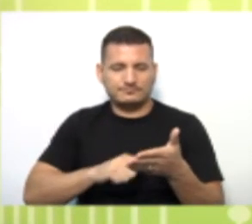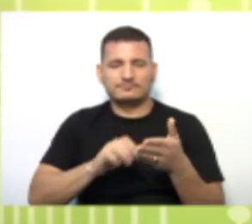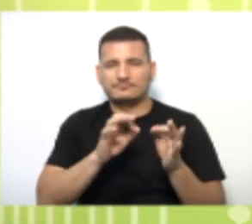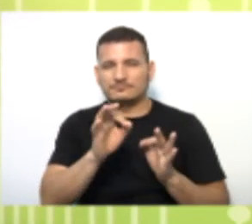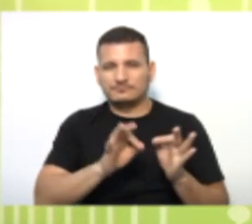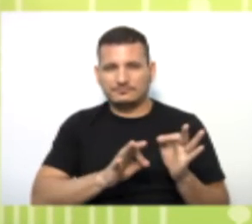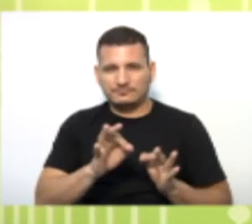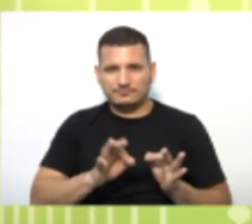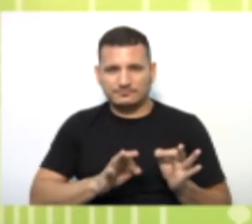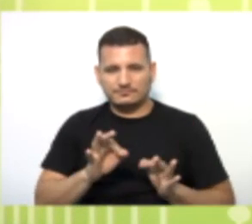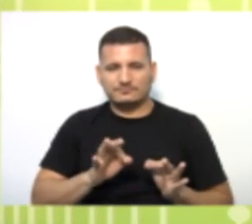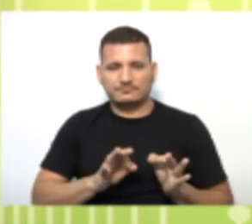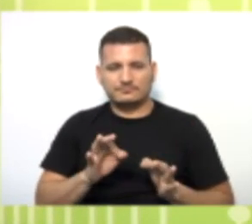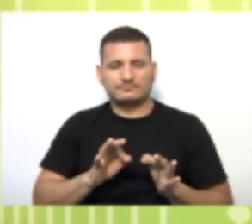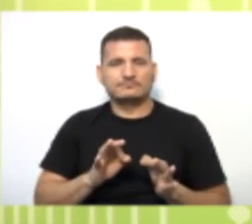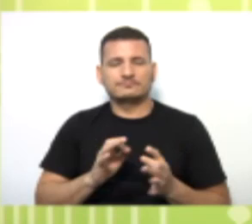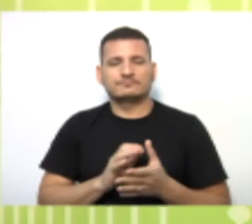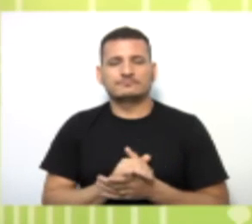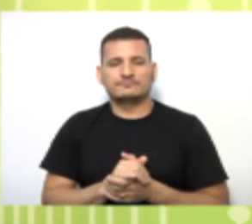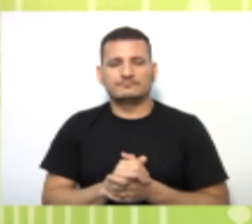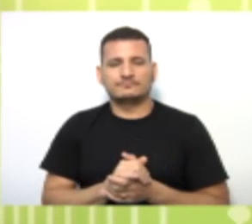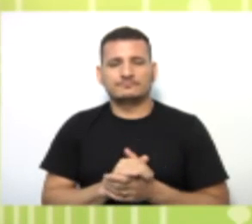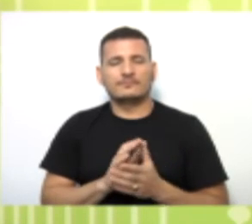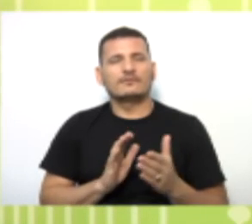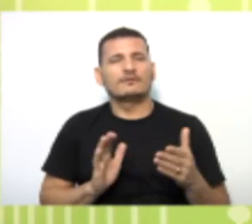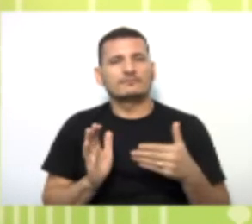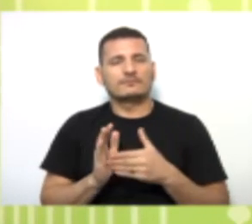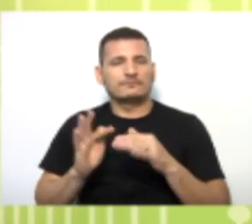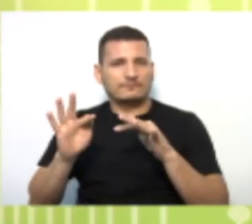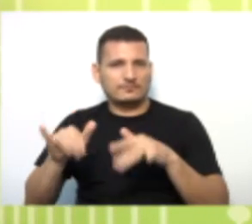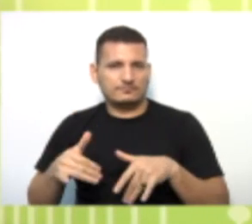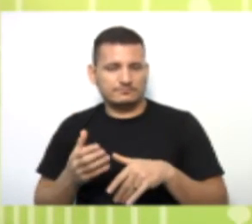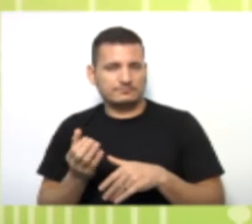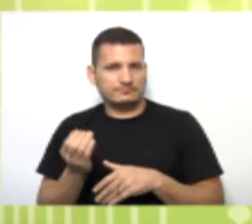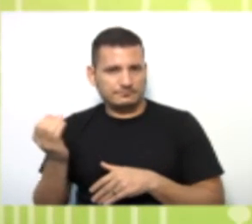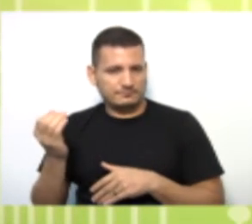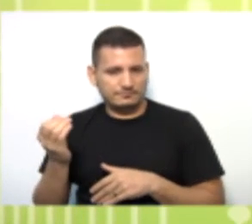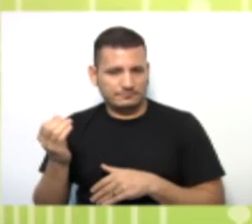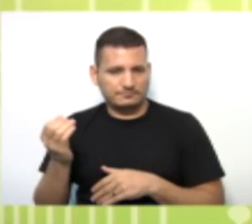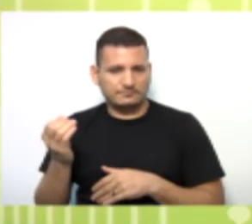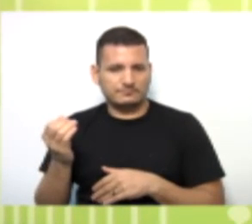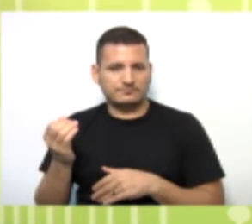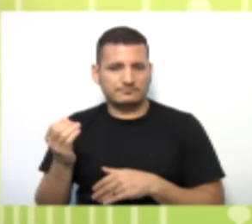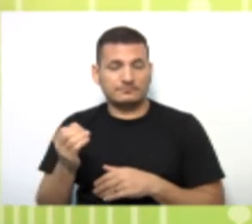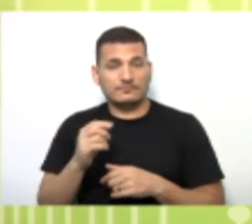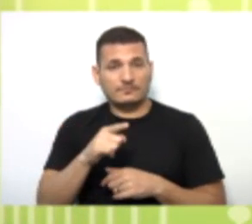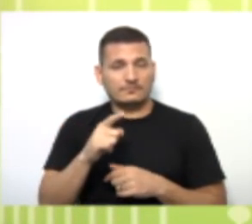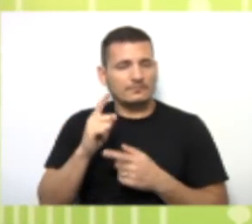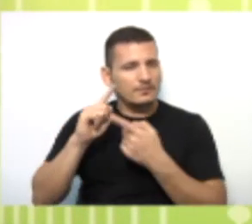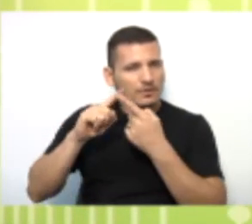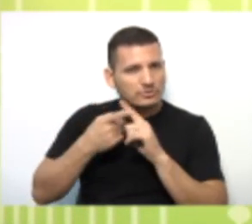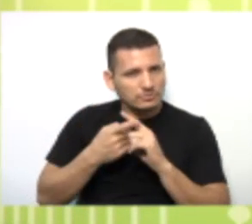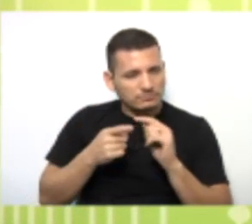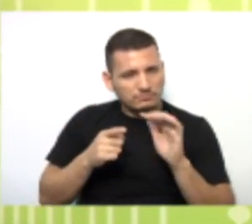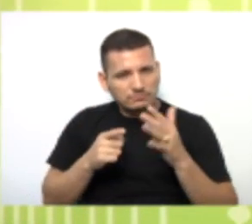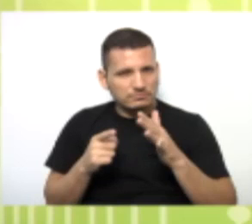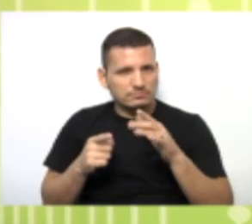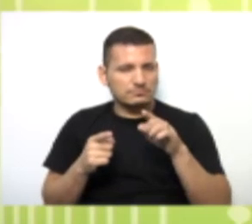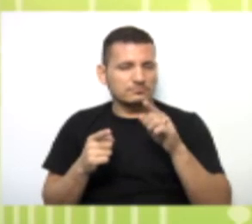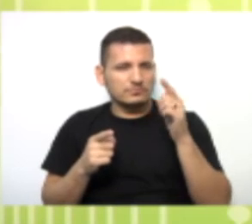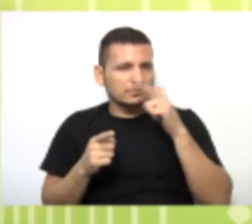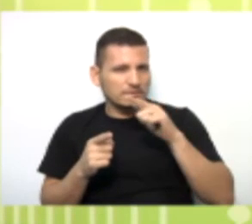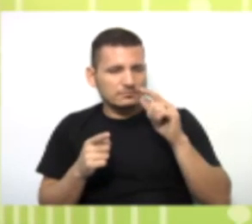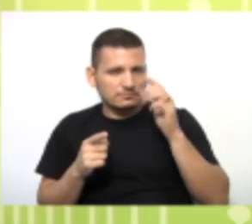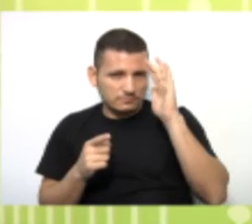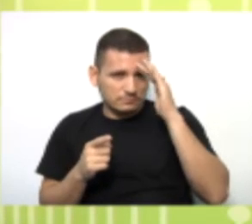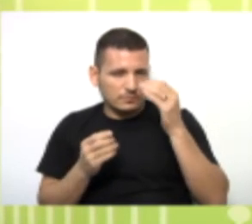que vai passar no dia a dia dessa viagem, até o término dessa viagem, tá? Então, com essa lógica, mais ou menos, você consegue entender a